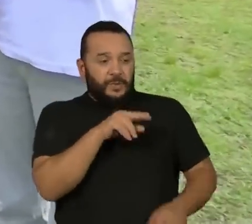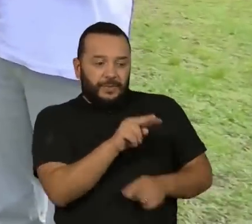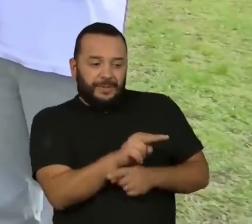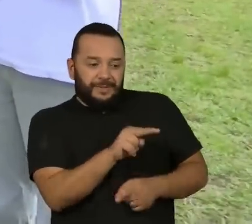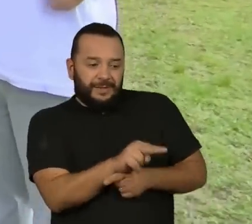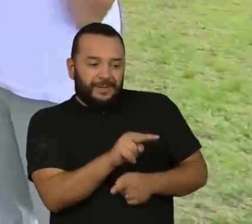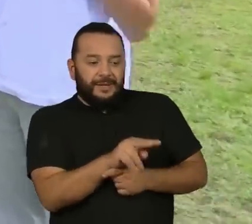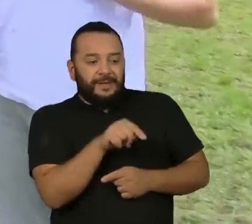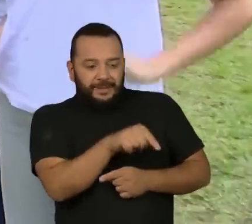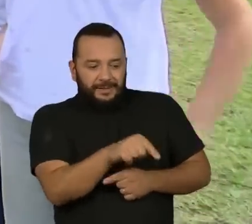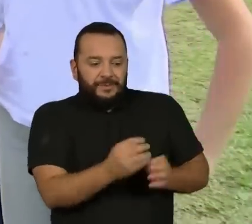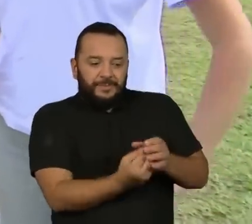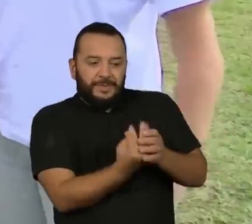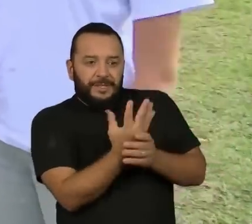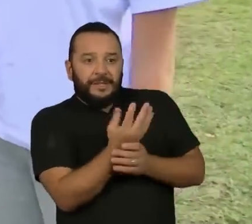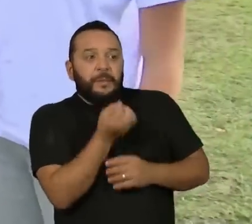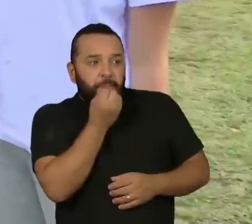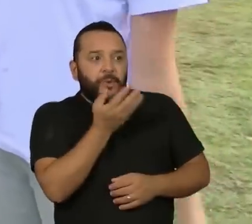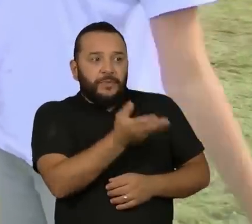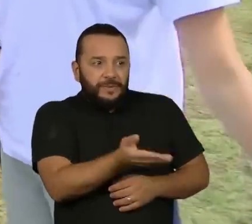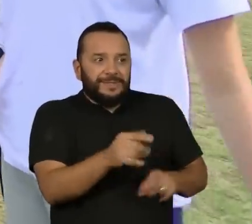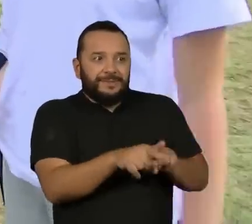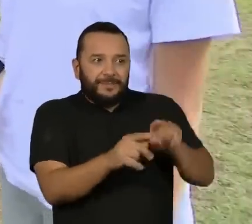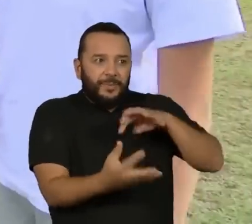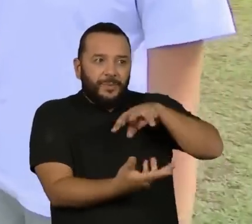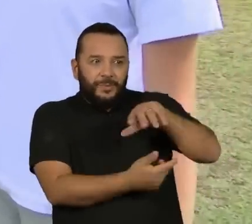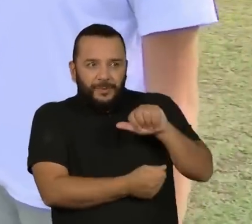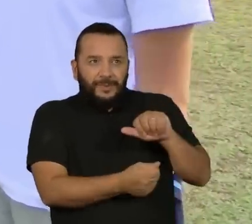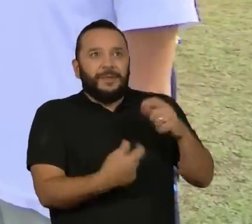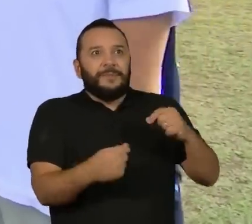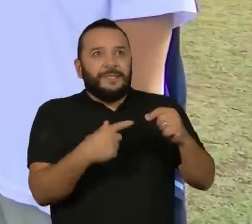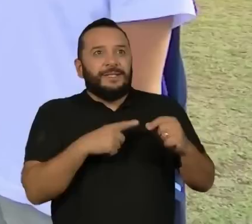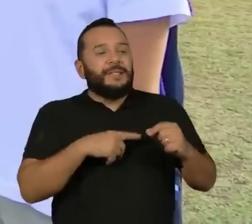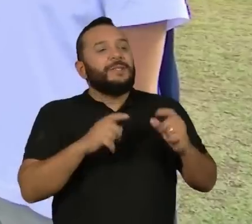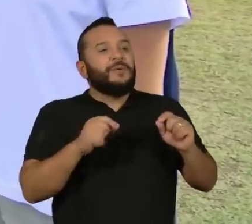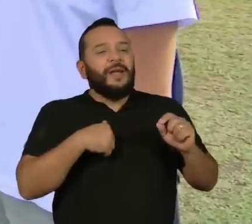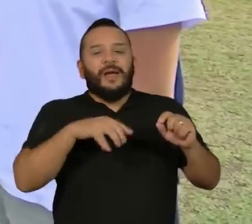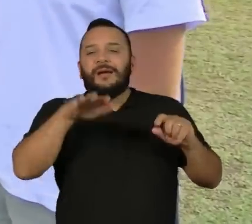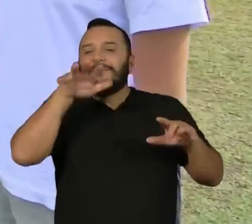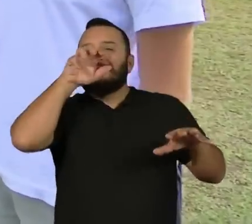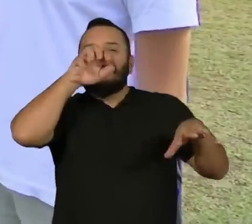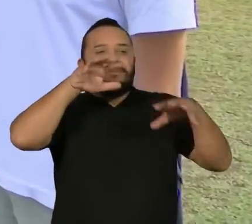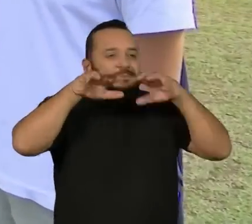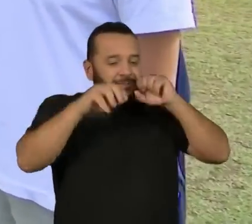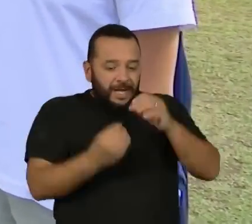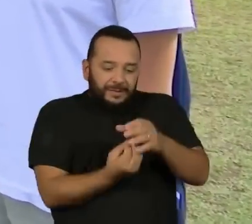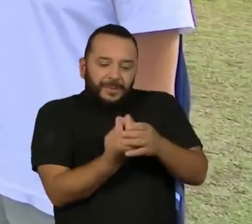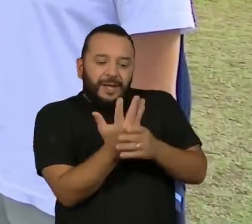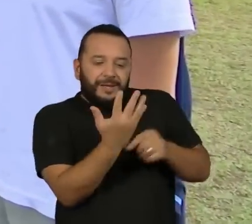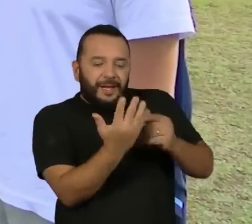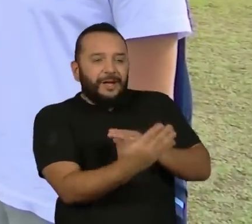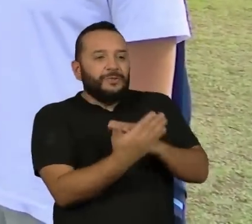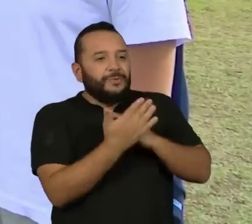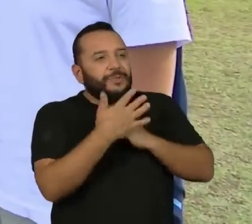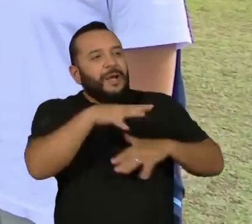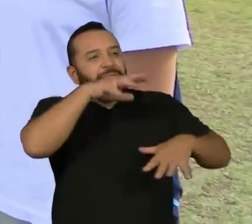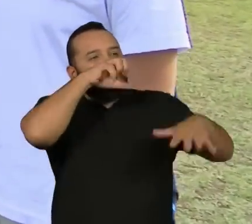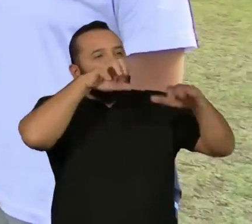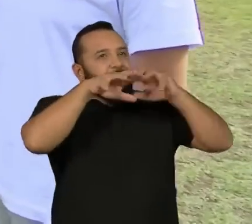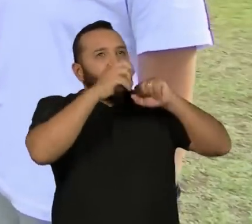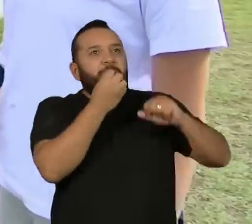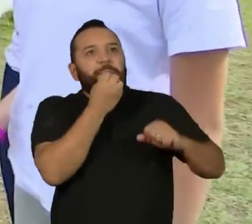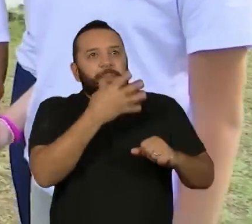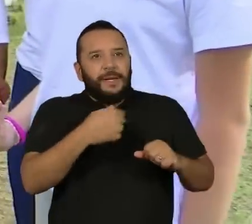estão fazendo bem para vocês, para o planeta, que a gente precisa de respirar, né? E as plantas fazem a gente respirar, livra